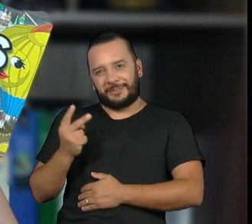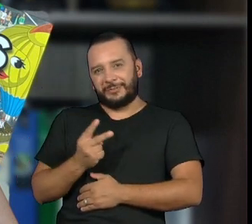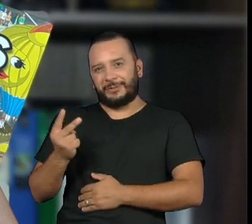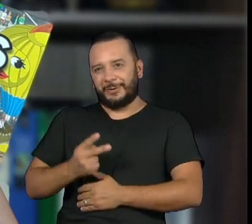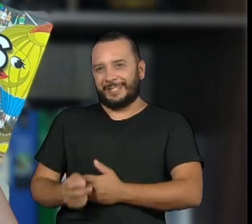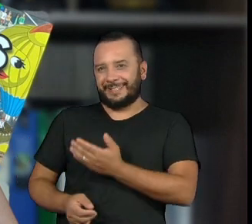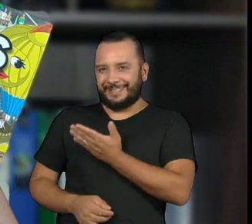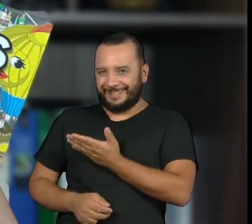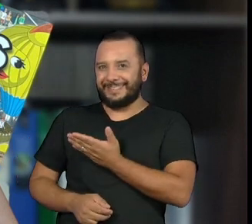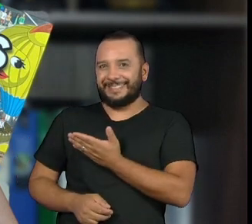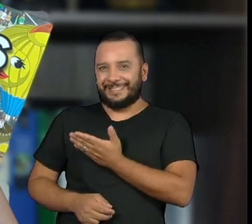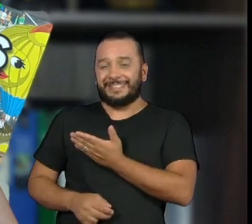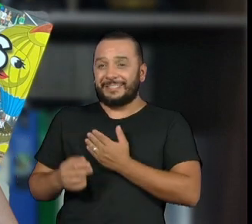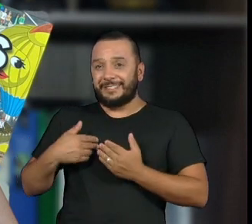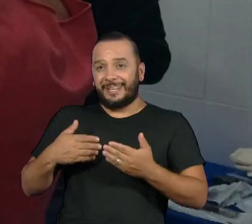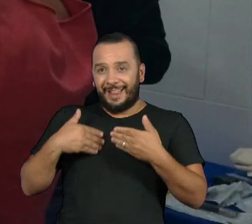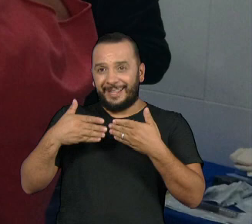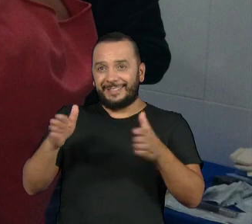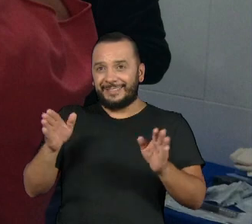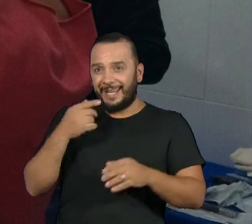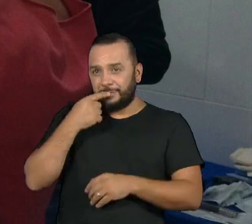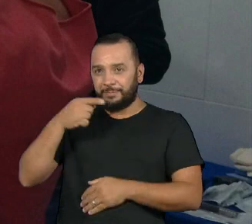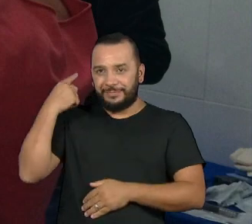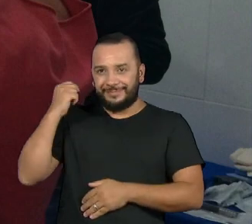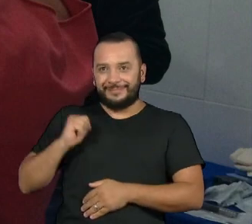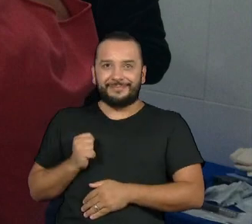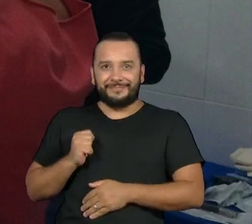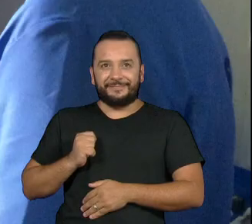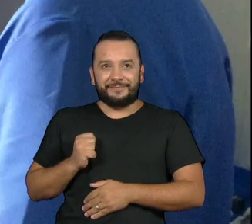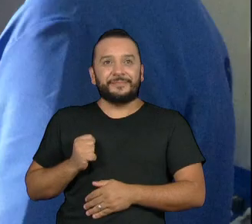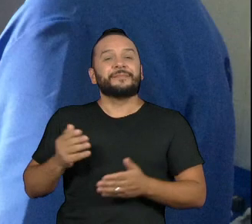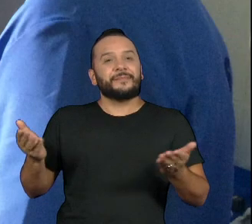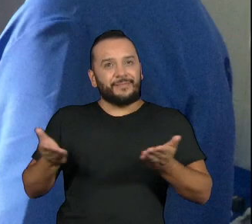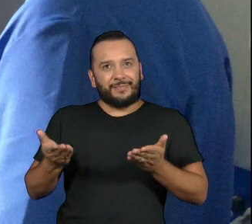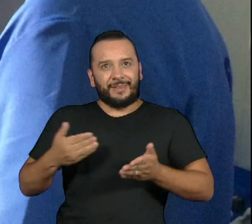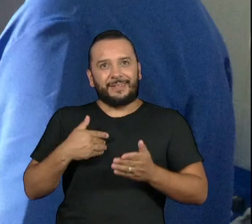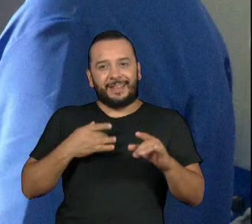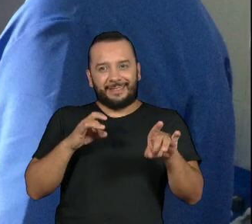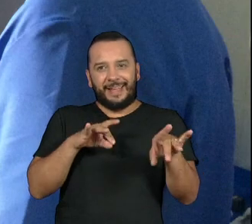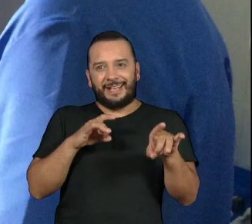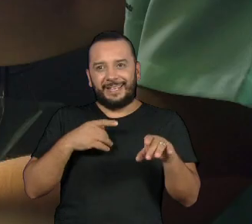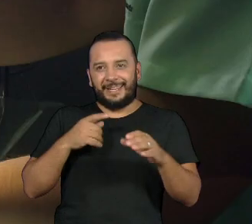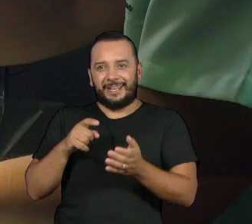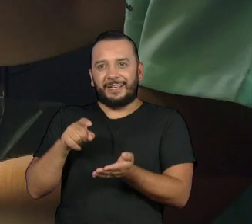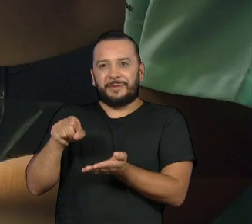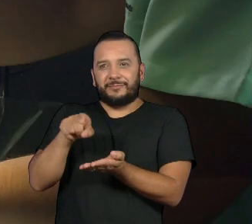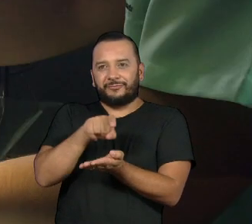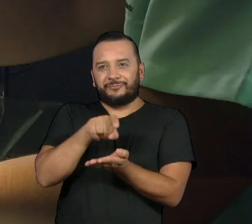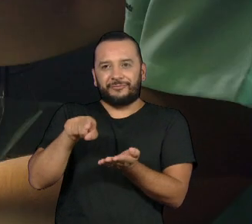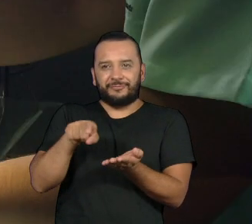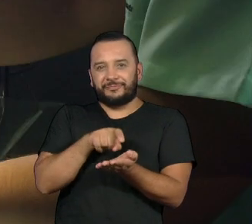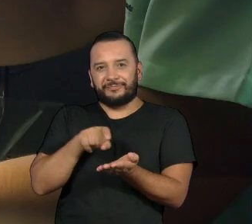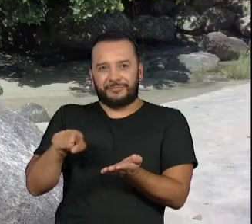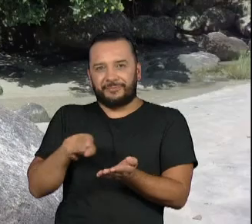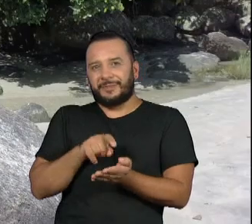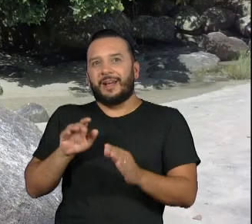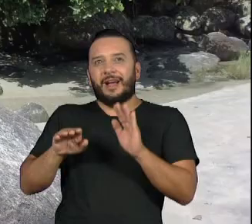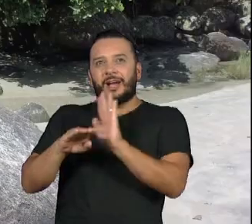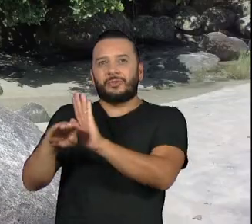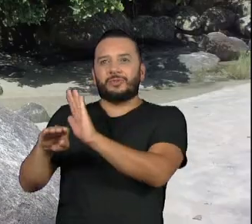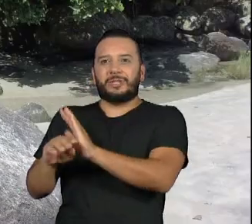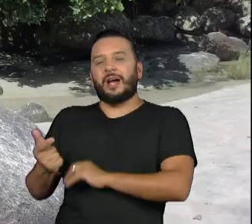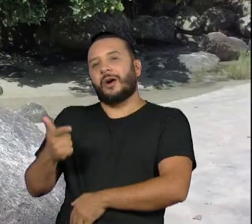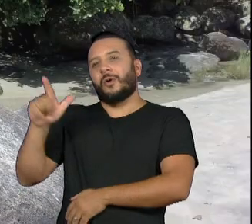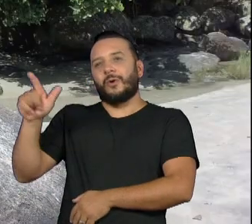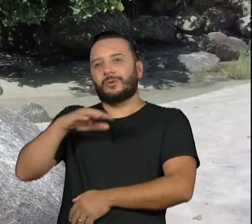Book, lançada recentemente. A ideia é que a técnica da impressão 3D possa salvar outras